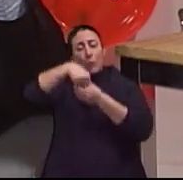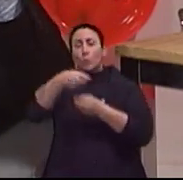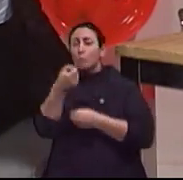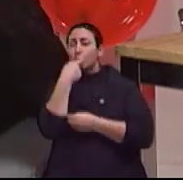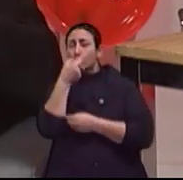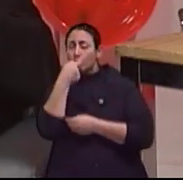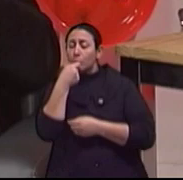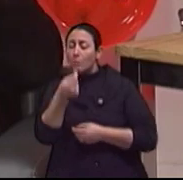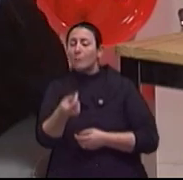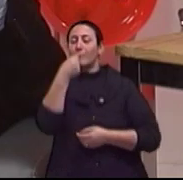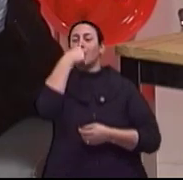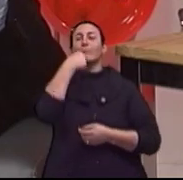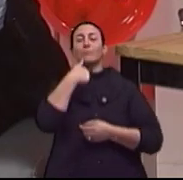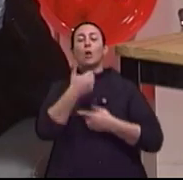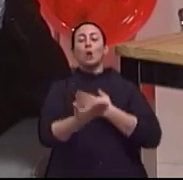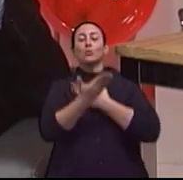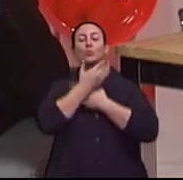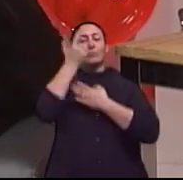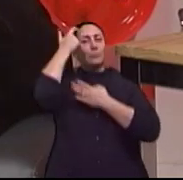OAB